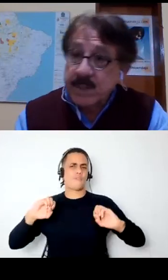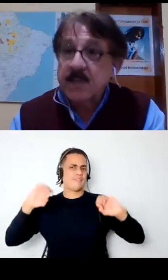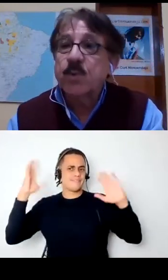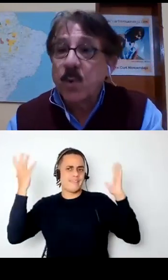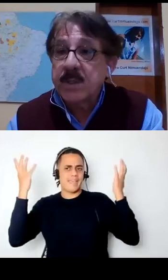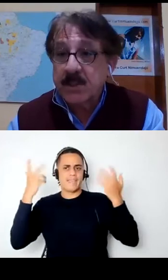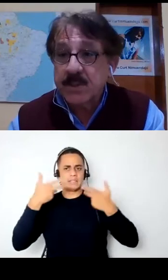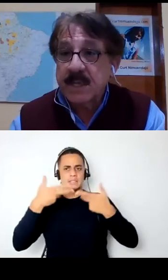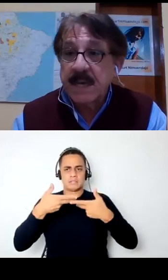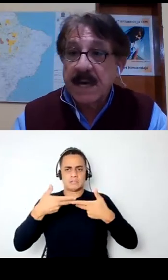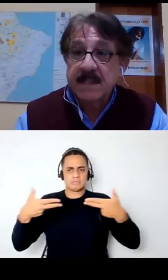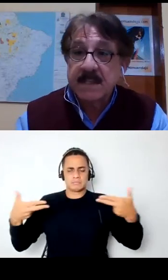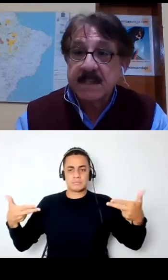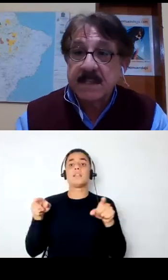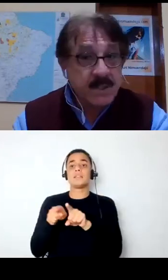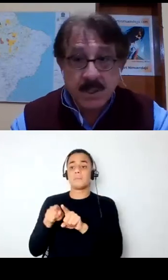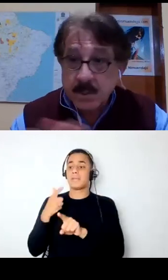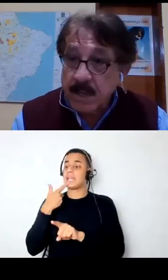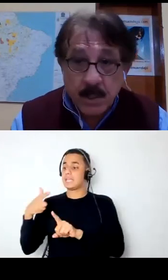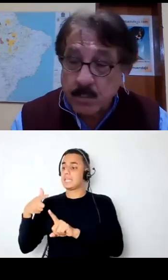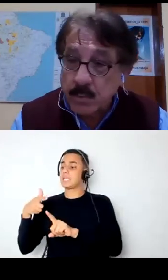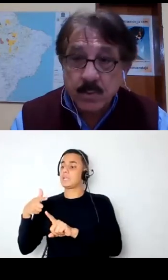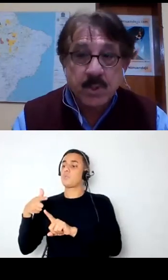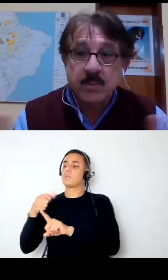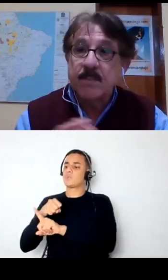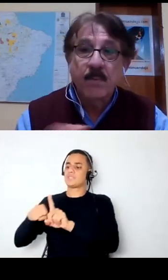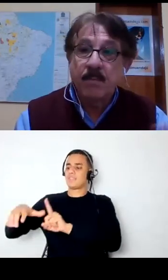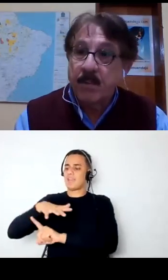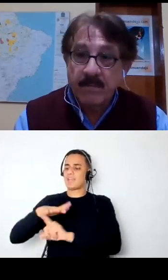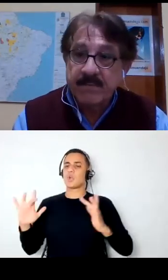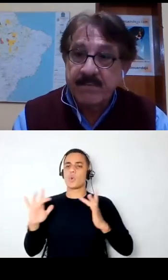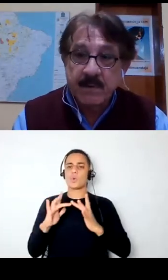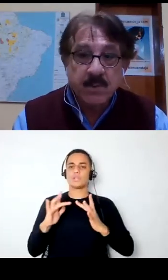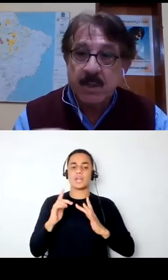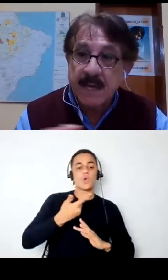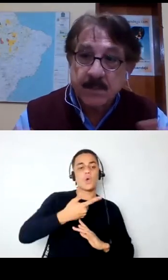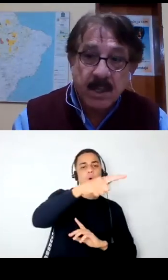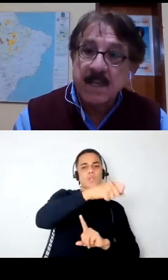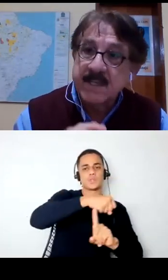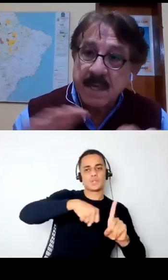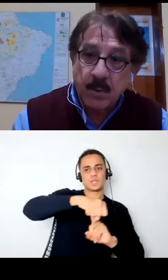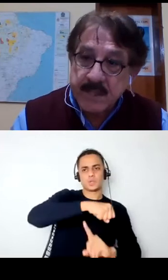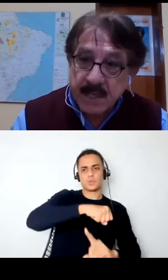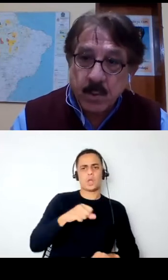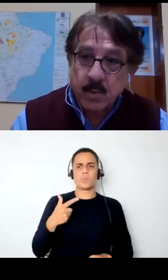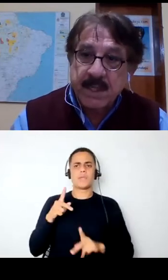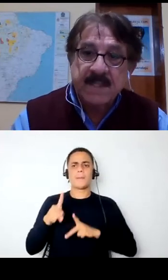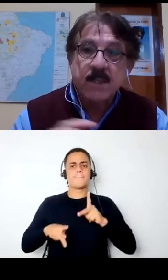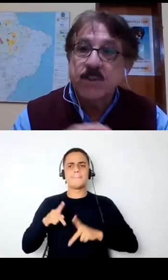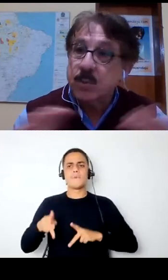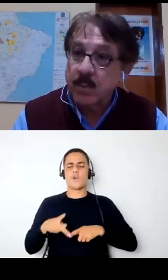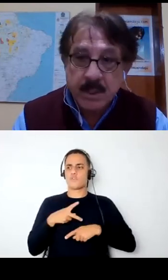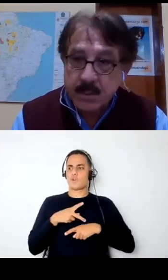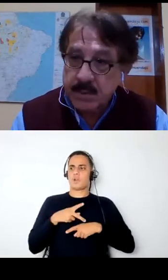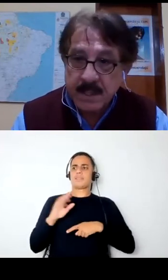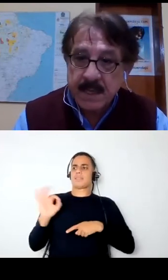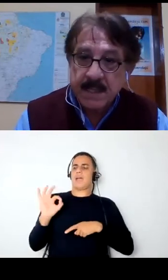vai criando formas de dizer, vai nomeando coisas também, claro. Também tem